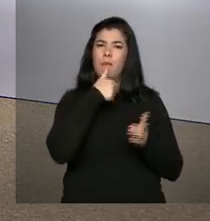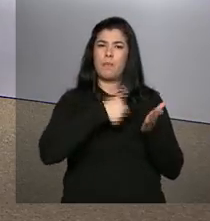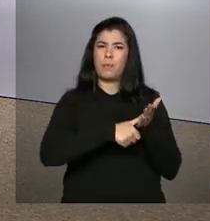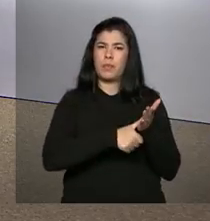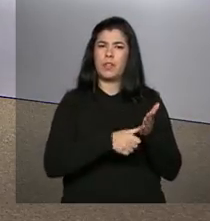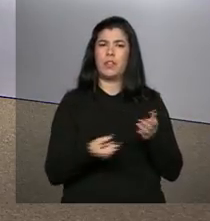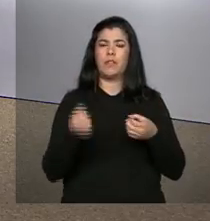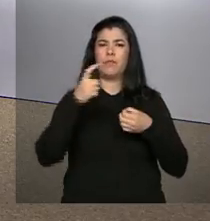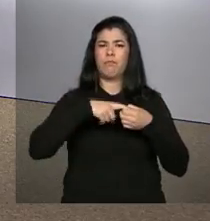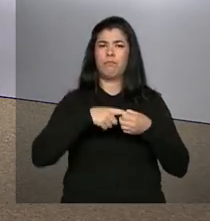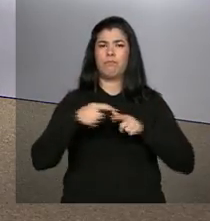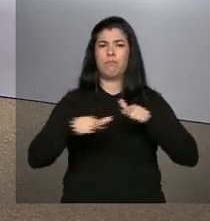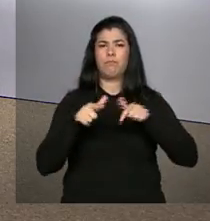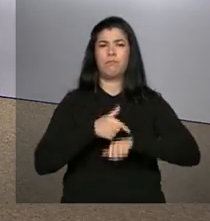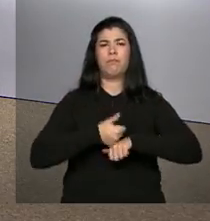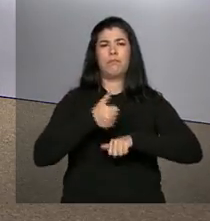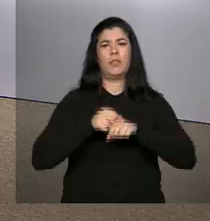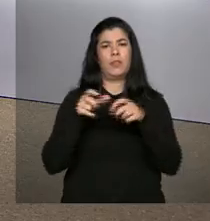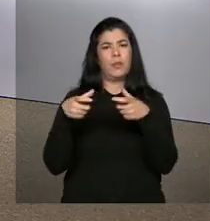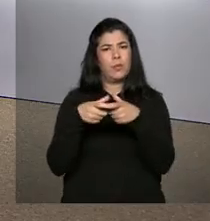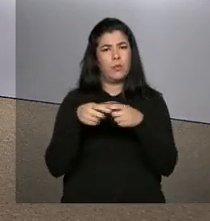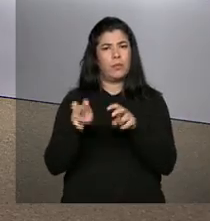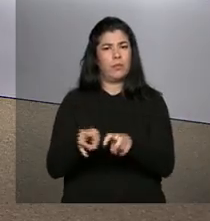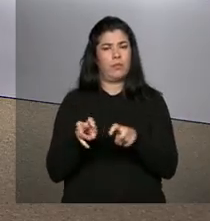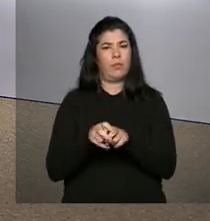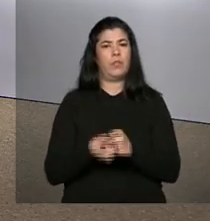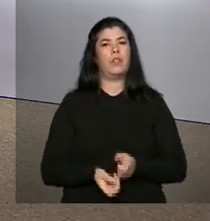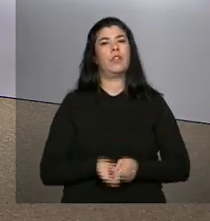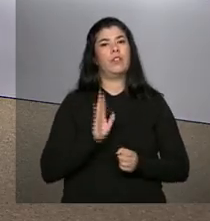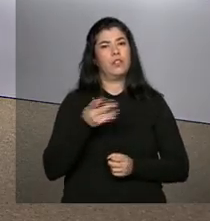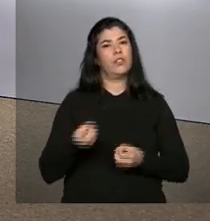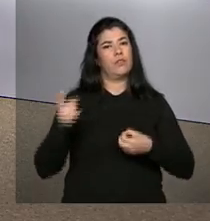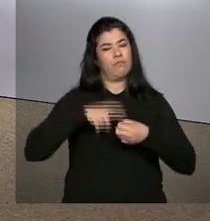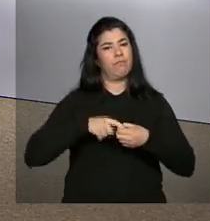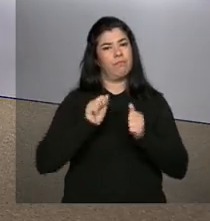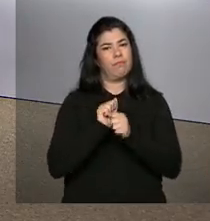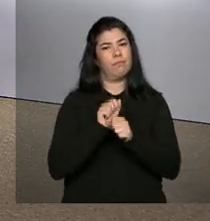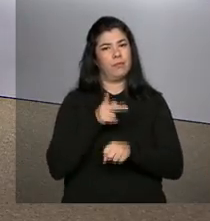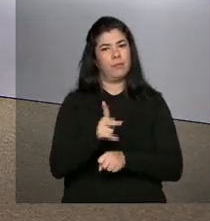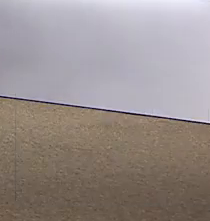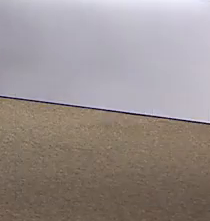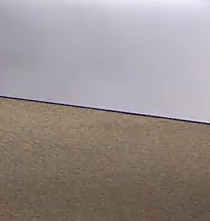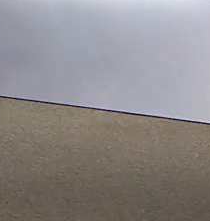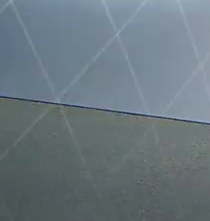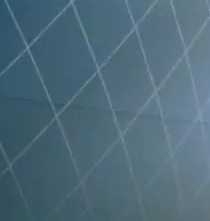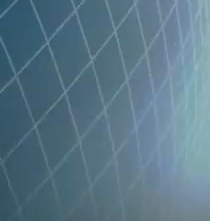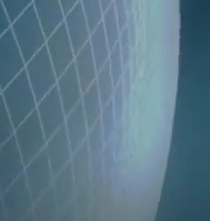voltado para valorizar o trabalho dos pequenos produtores. A gente volta daqui a pouco.